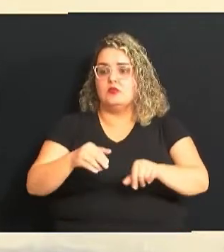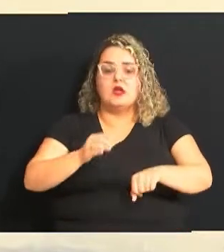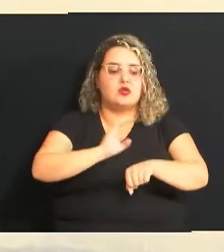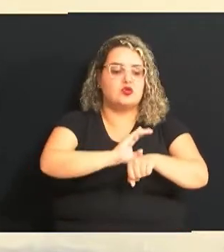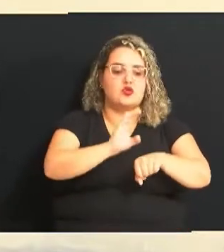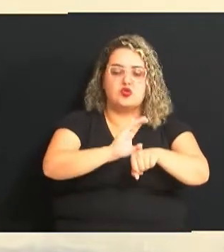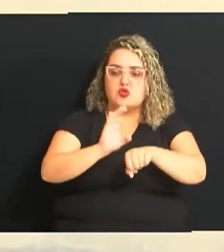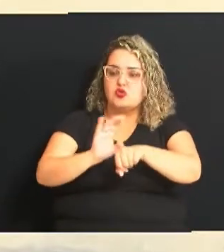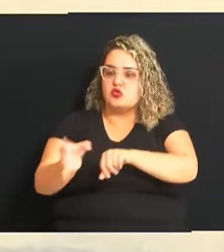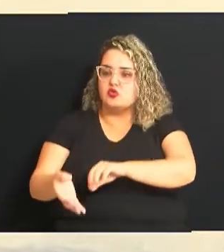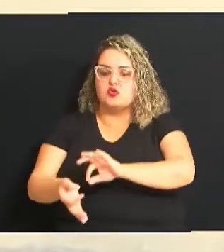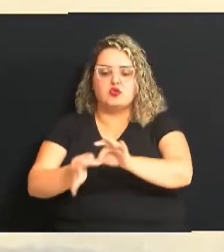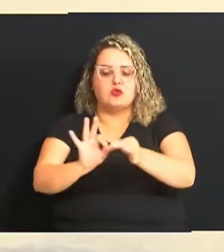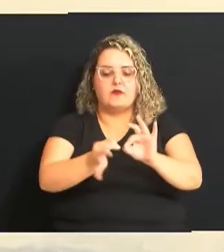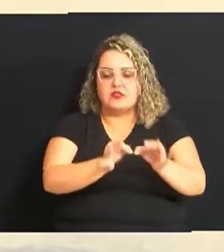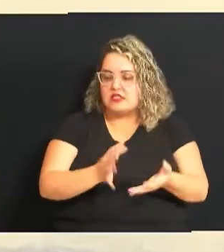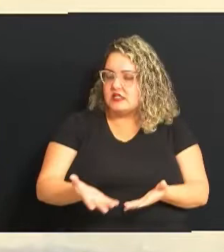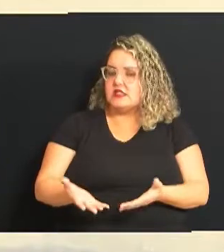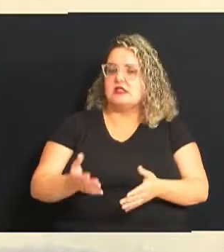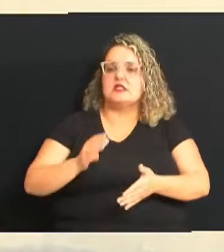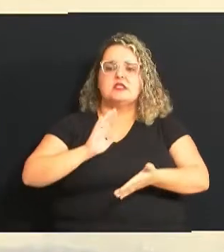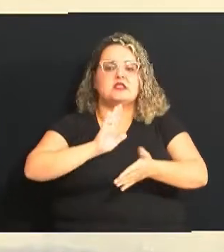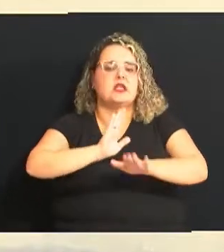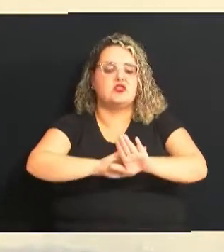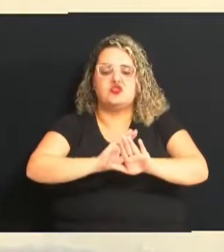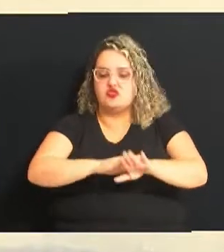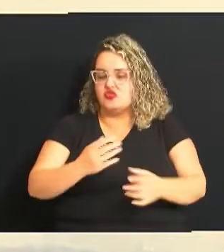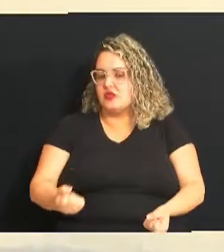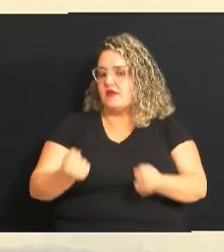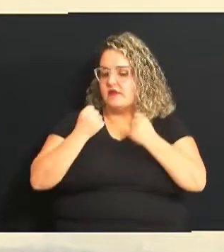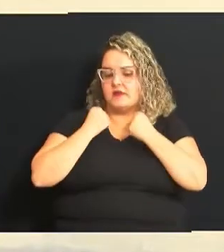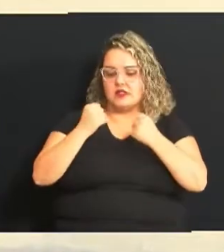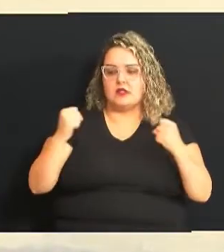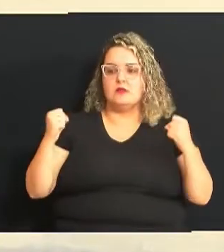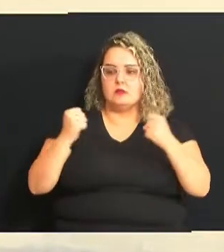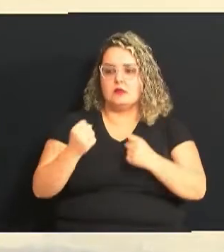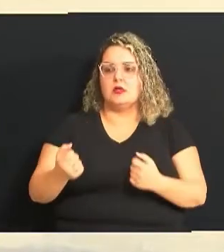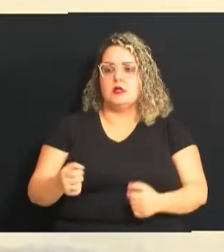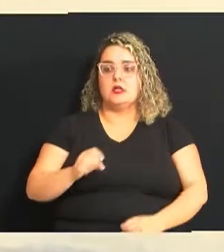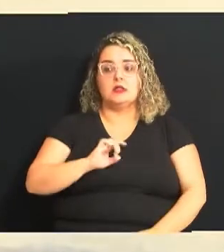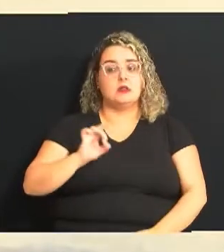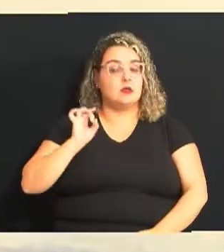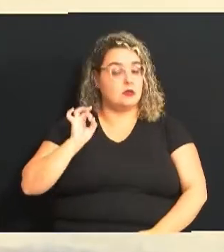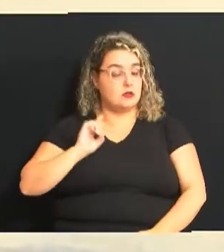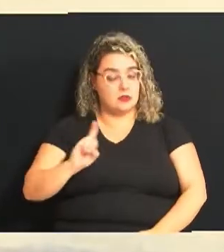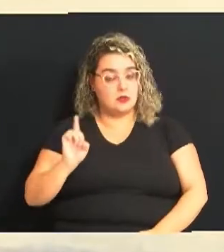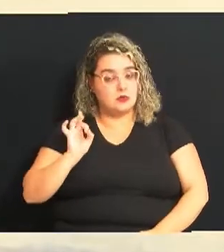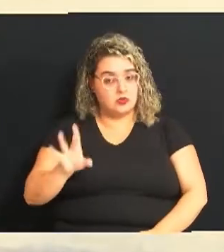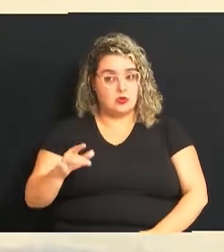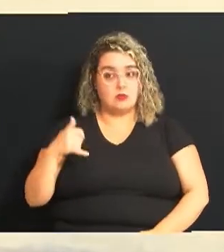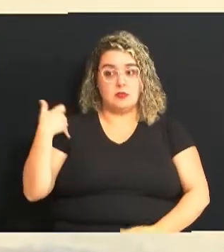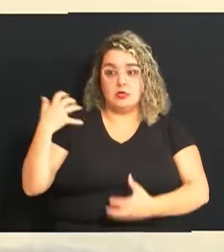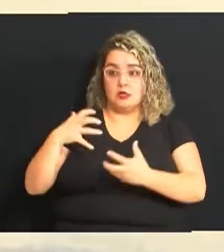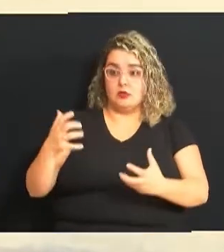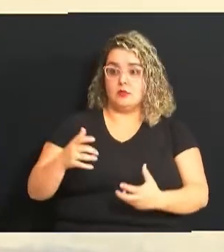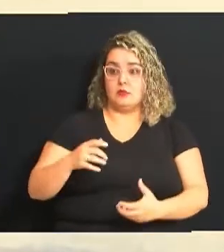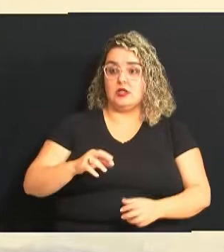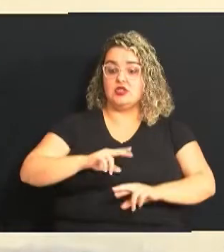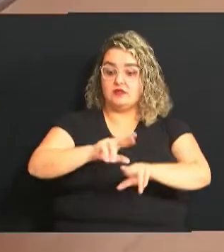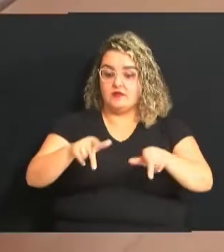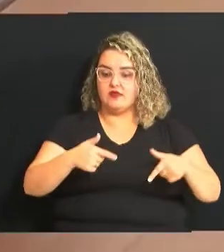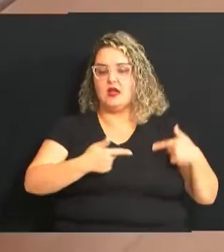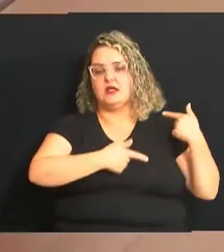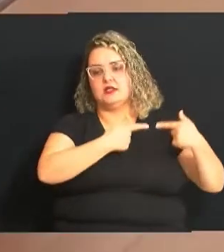cursos, e é importante, porque não só para idosos, mas intergeracionais. Então, é uma coisa que é importante, não só o